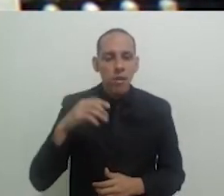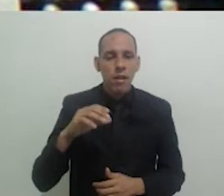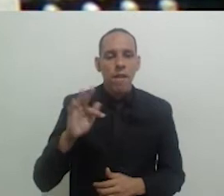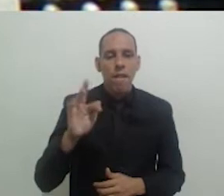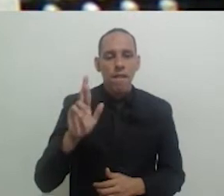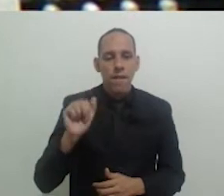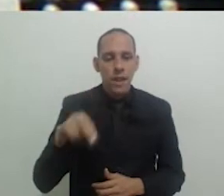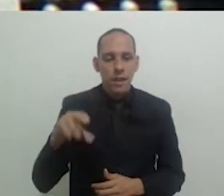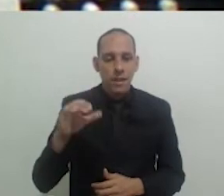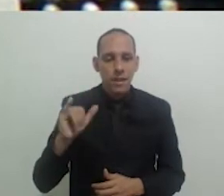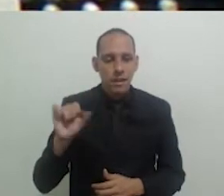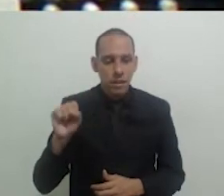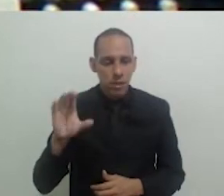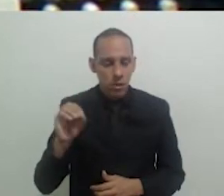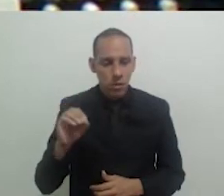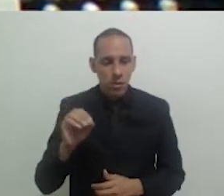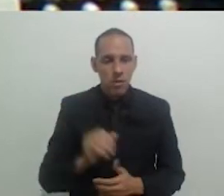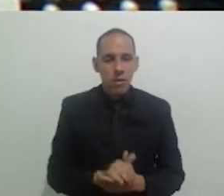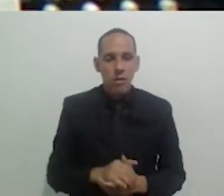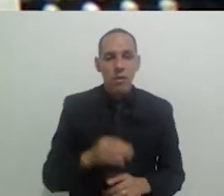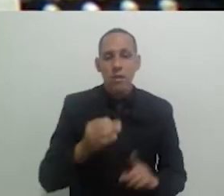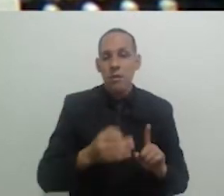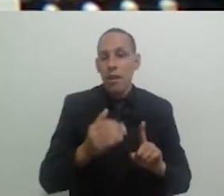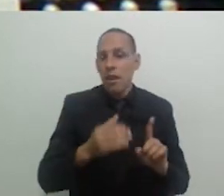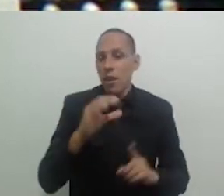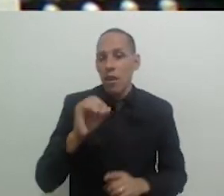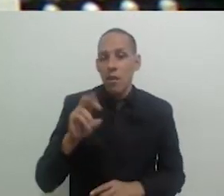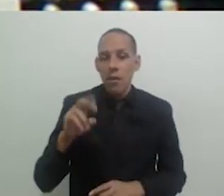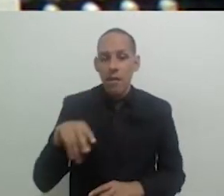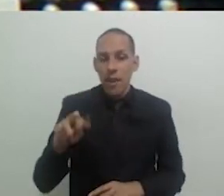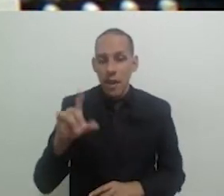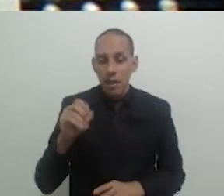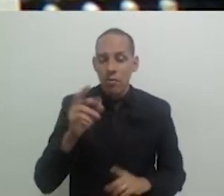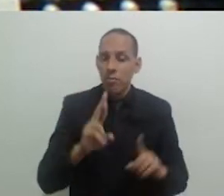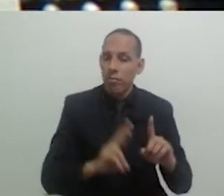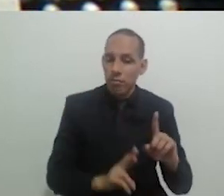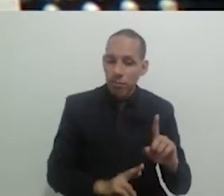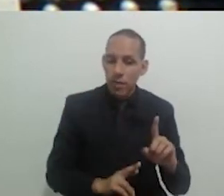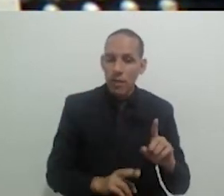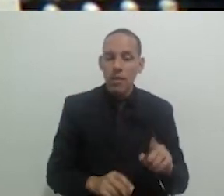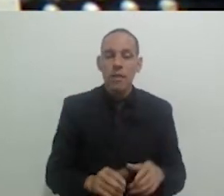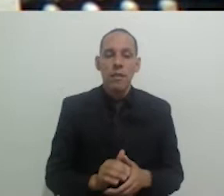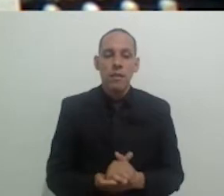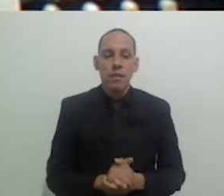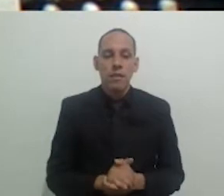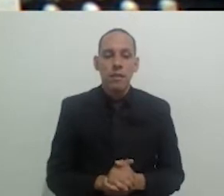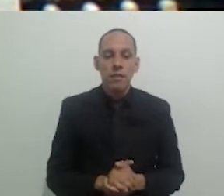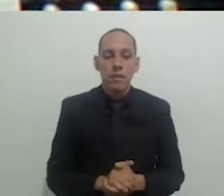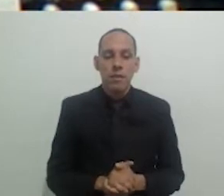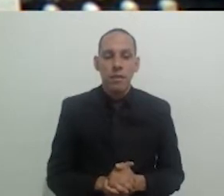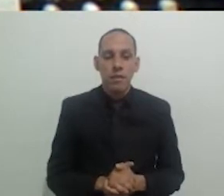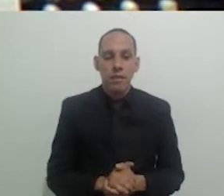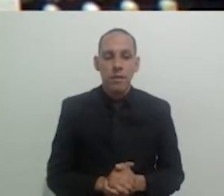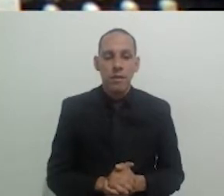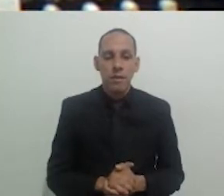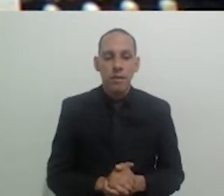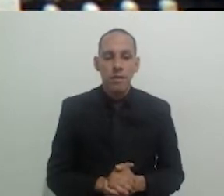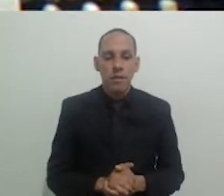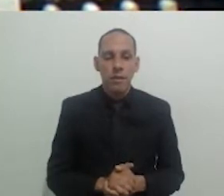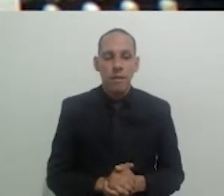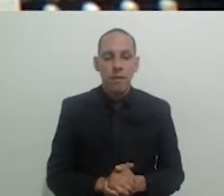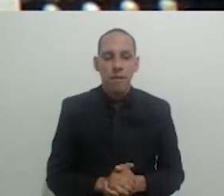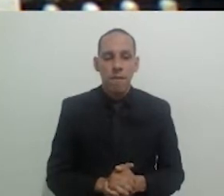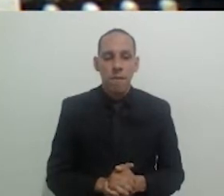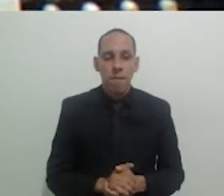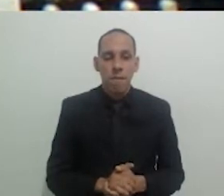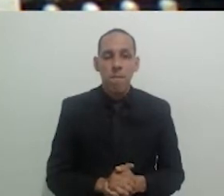Justiça, relator desembargador Cornélio, revisor desembargador Amauri. Senhor presidente. Pois não,